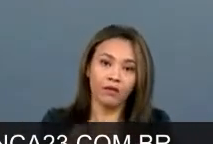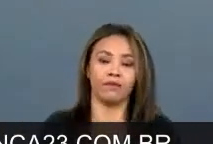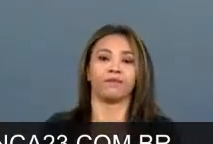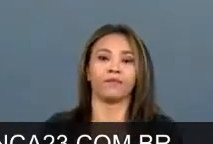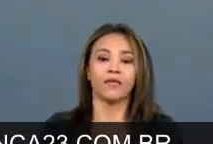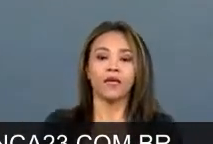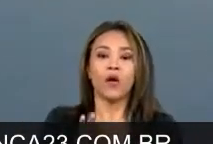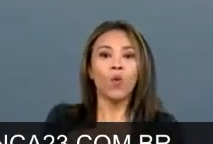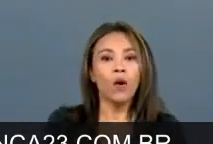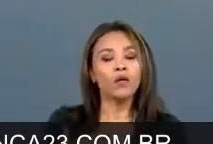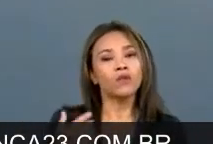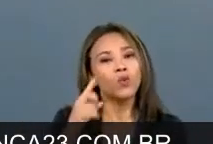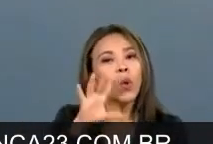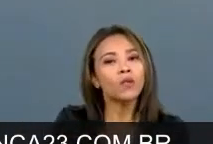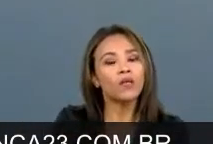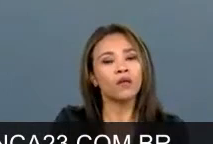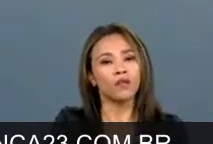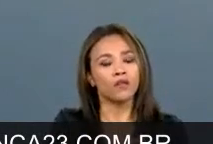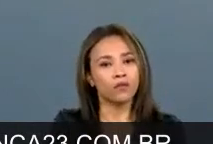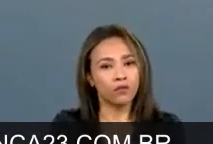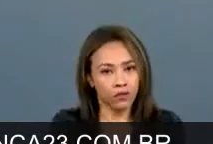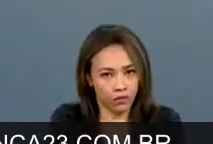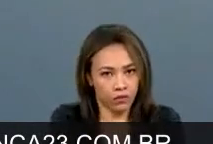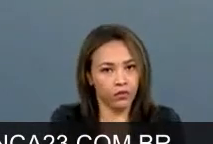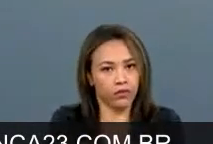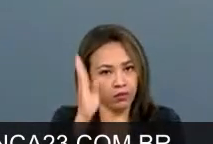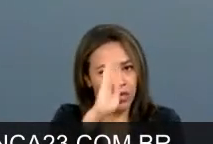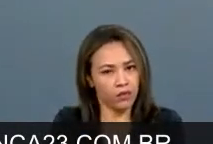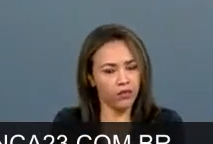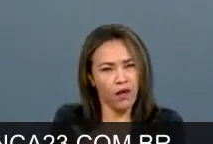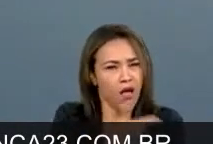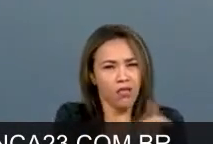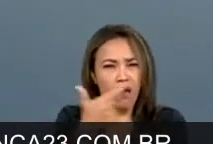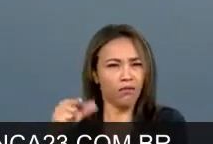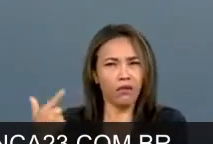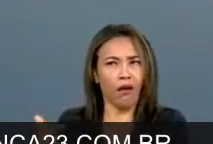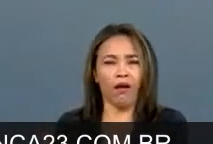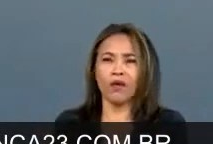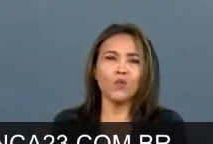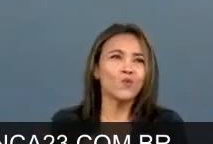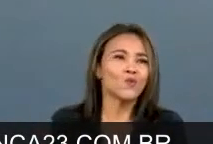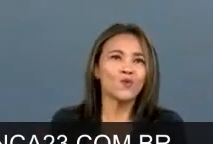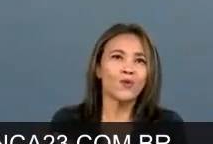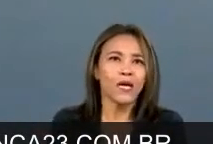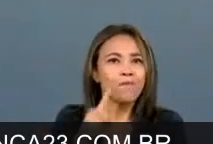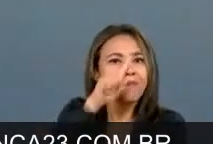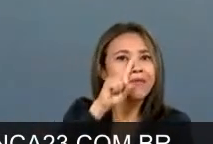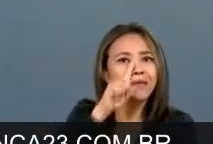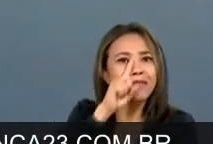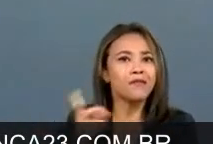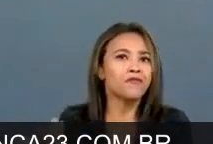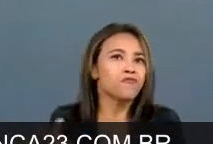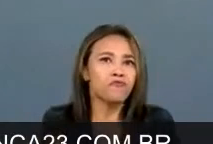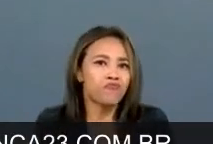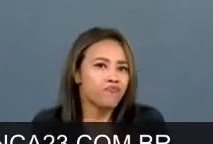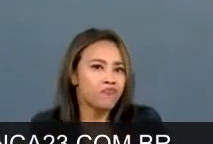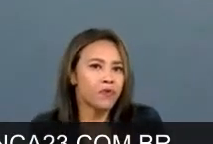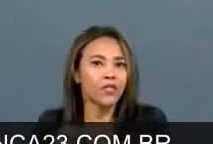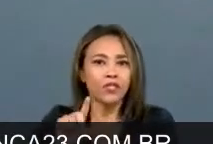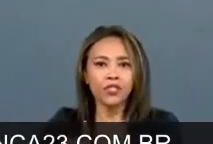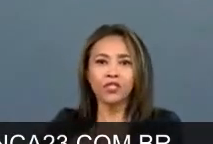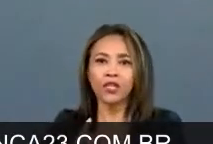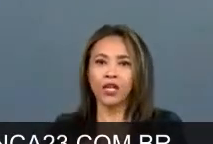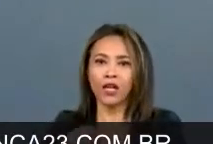Brasil, na atual conjuntura, não há, até aqui, elementos de risco de liquidez. Por quê?